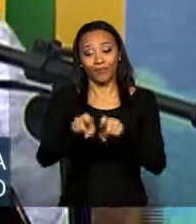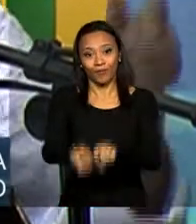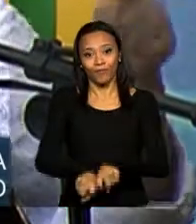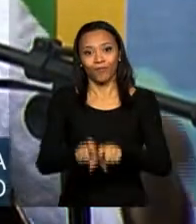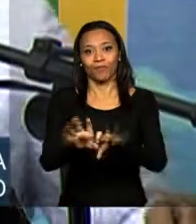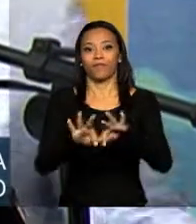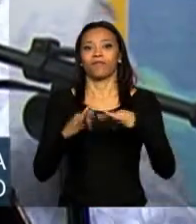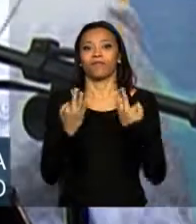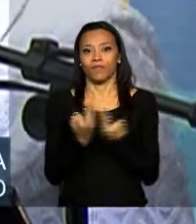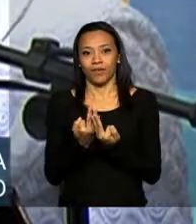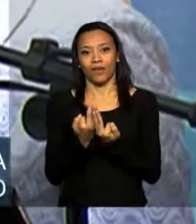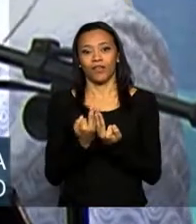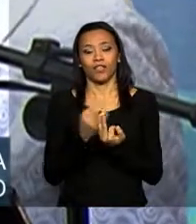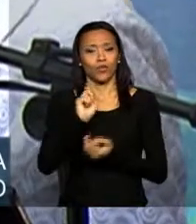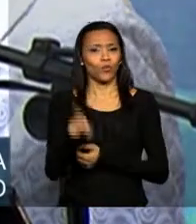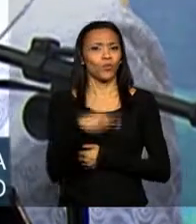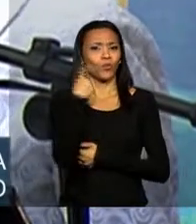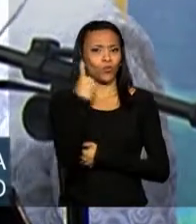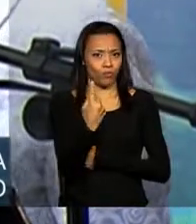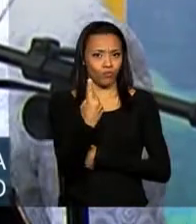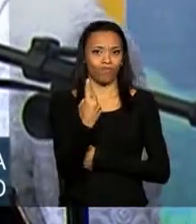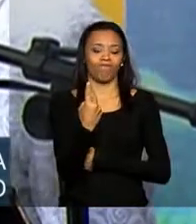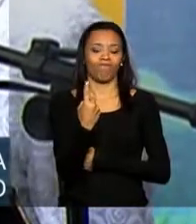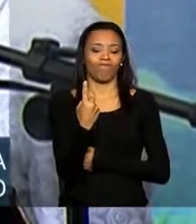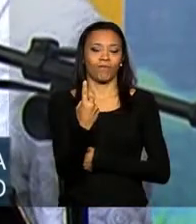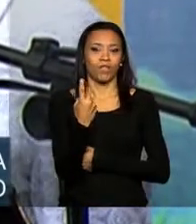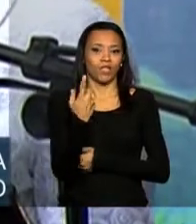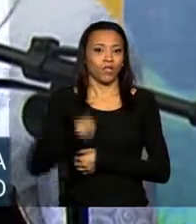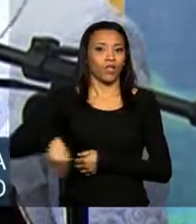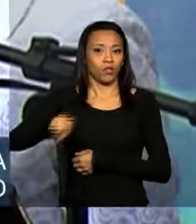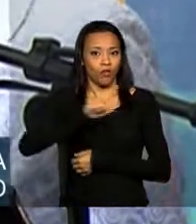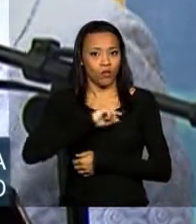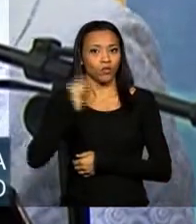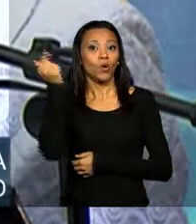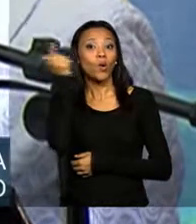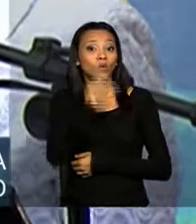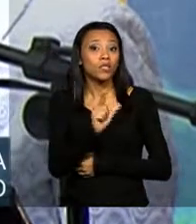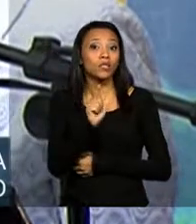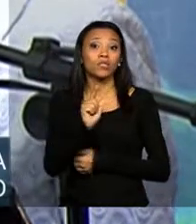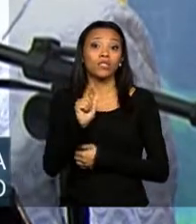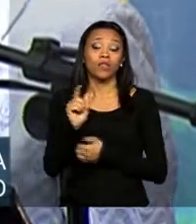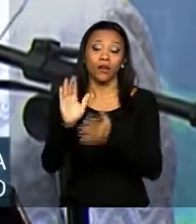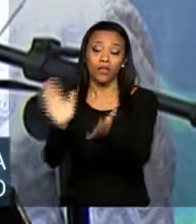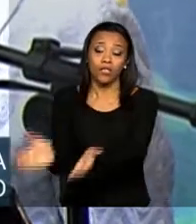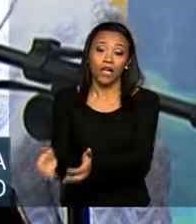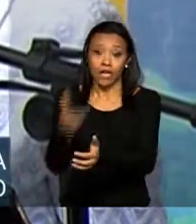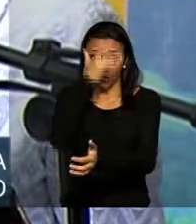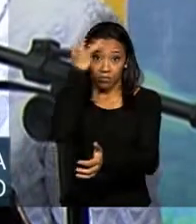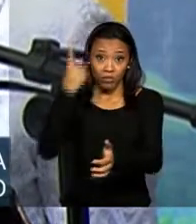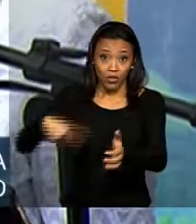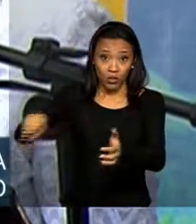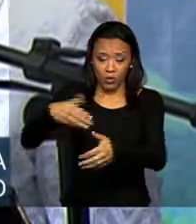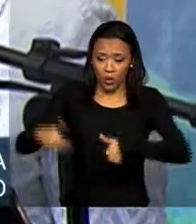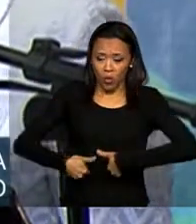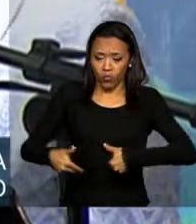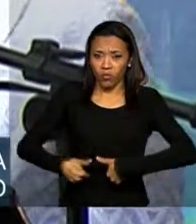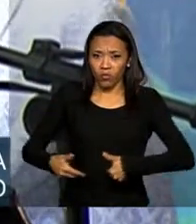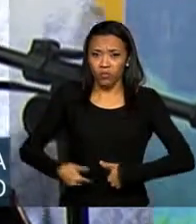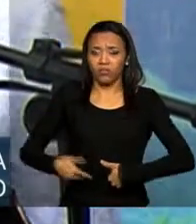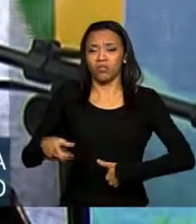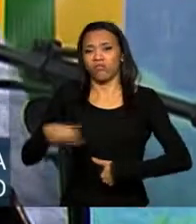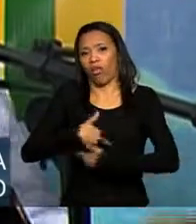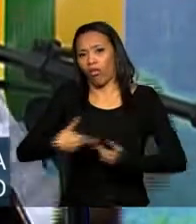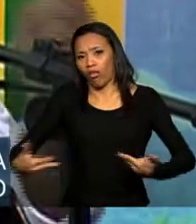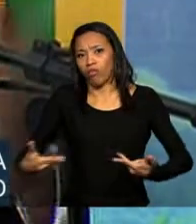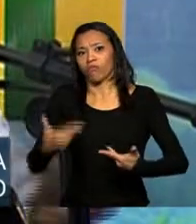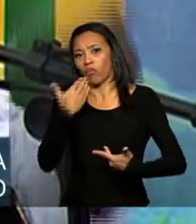Familiar porque um dos motivos pelos quais nós tiramos as pessoas de situações de miséria